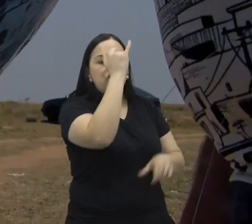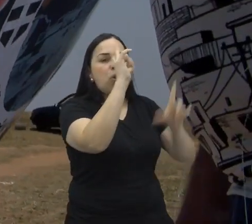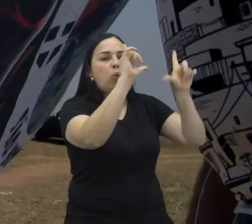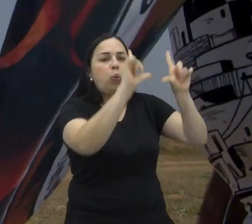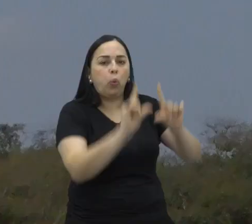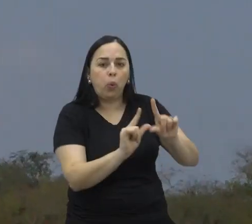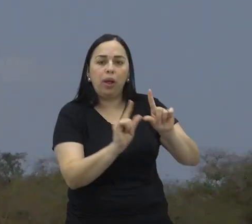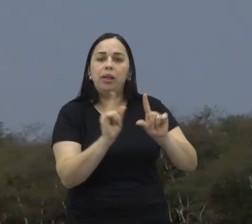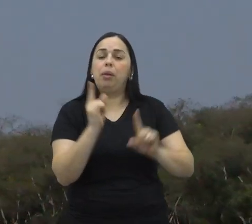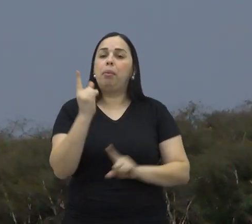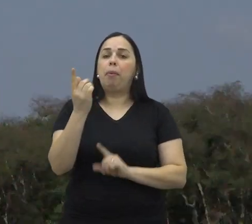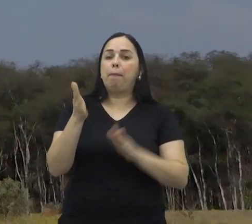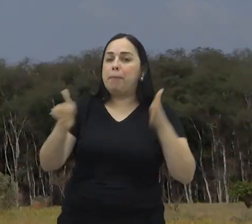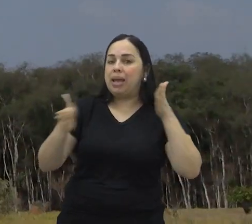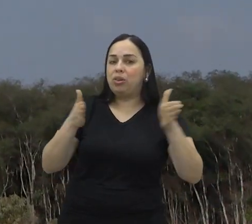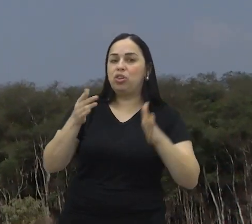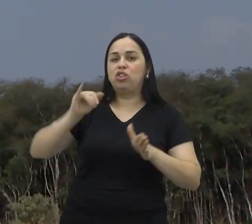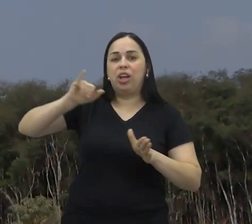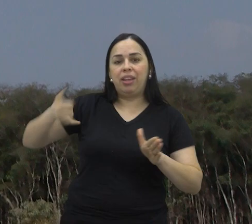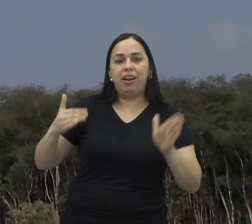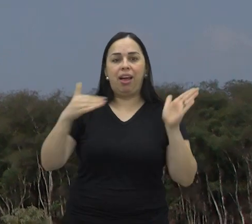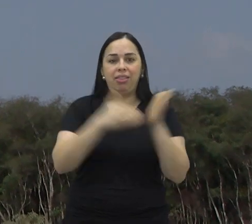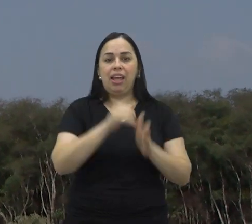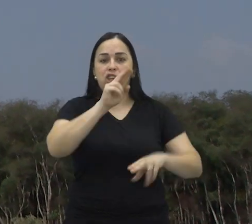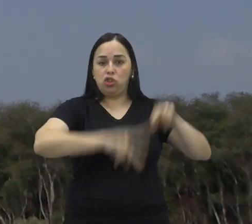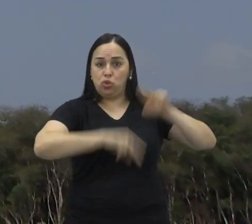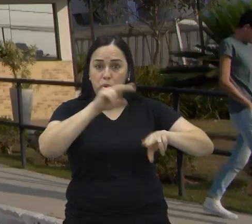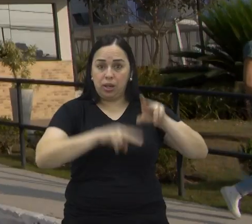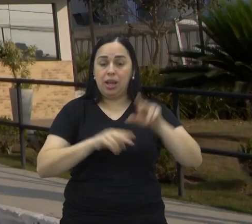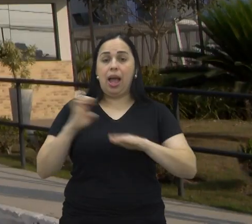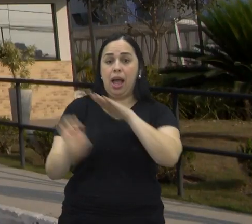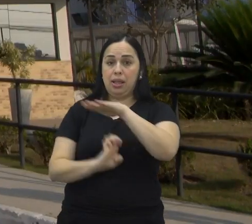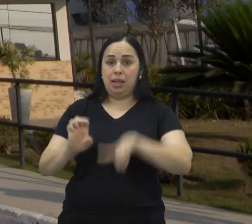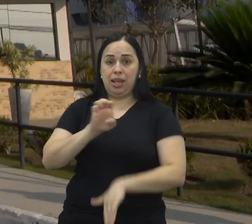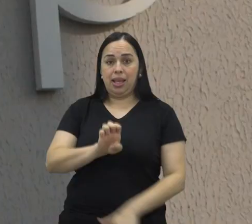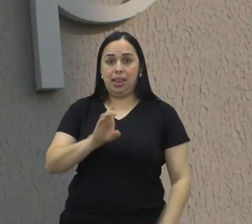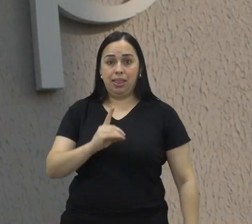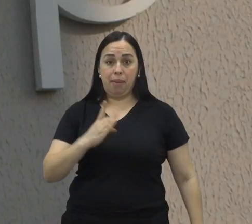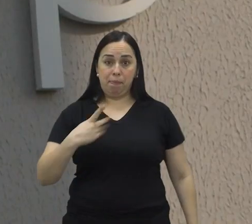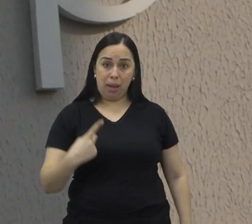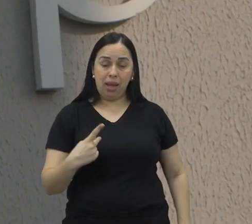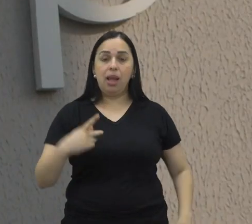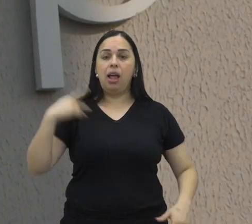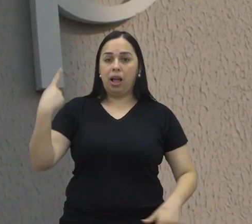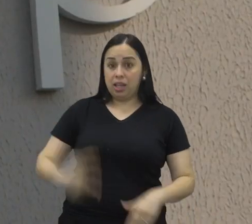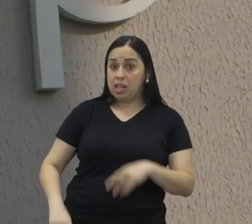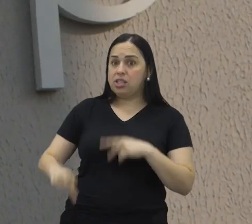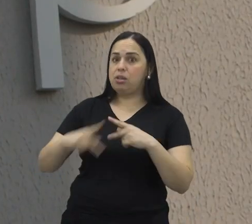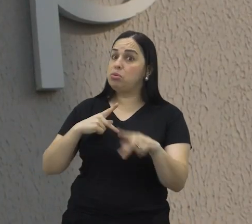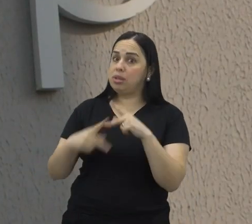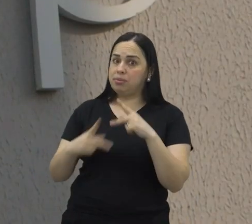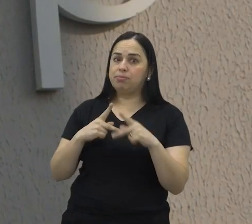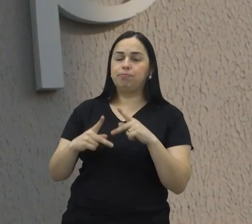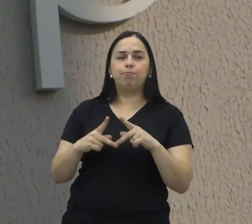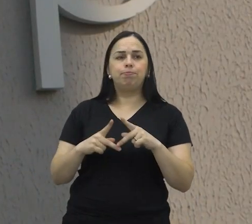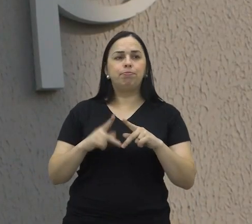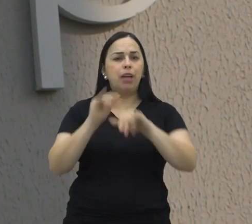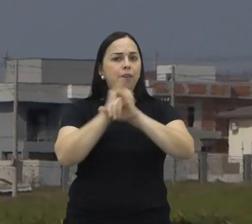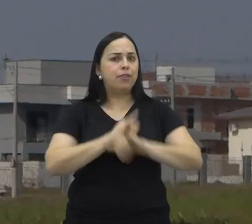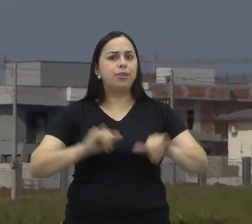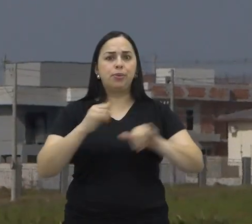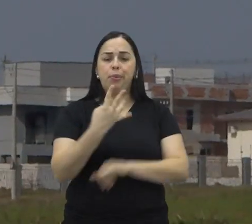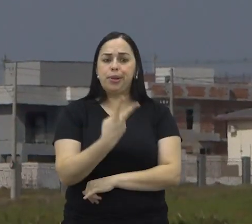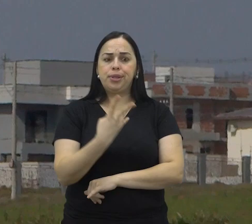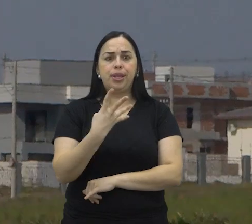envolvendo pipas. Somente no primeiro semestre deste ano, a EDP, concessionária de energia de São José dos